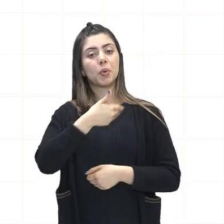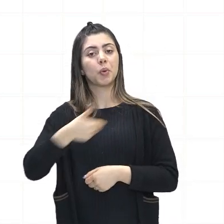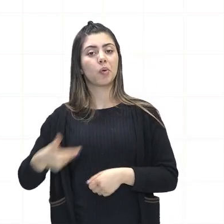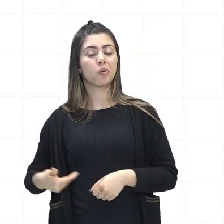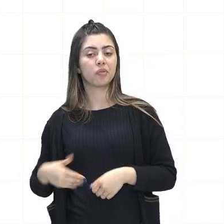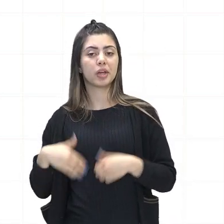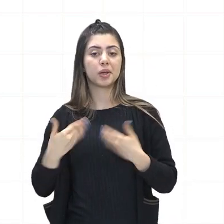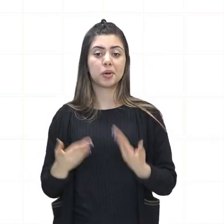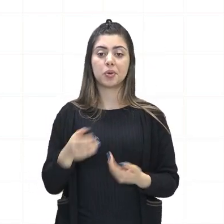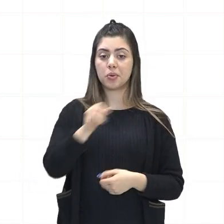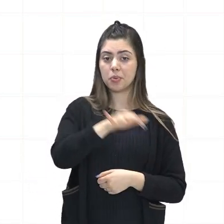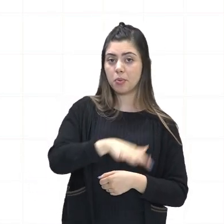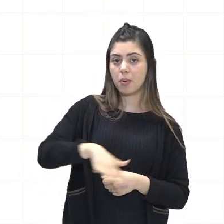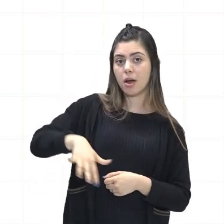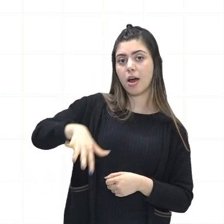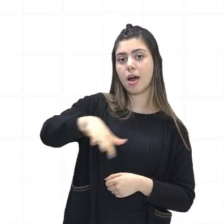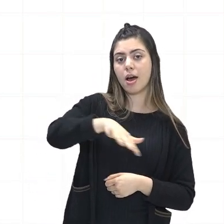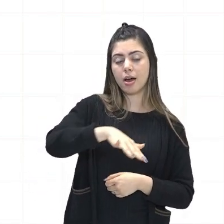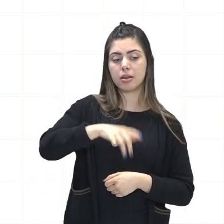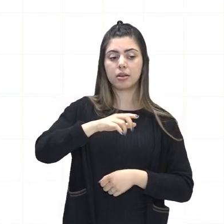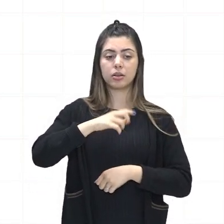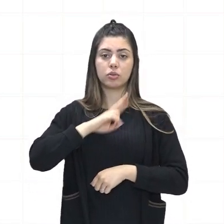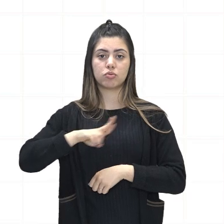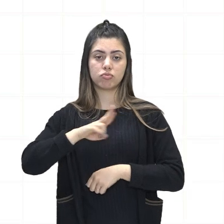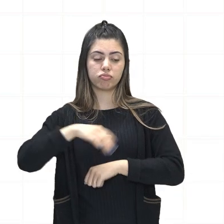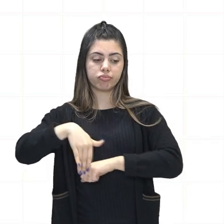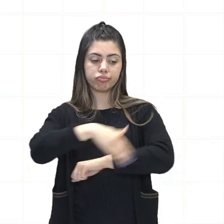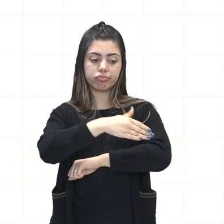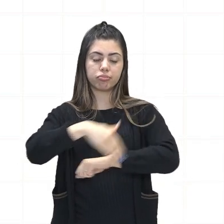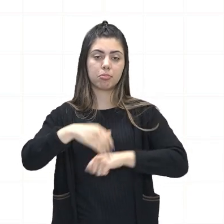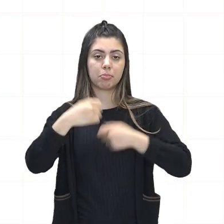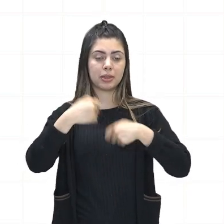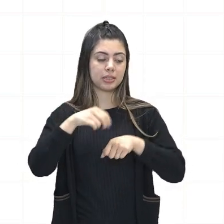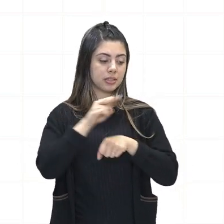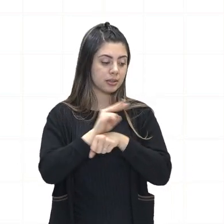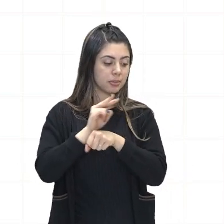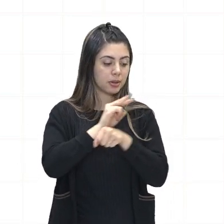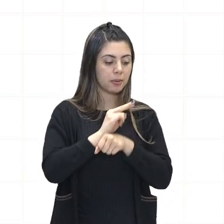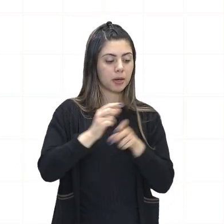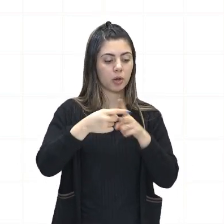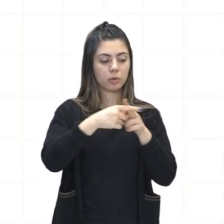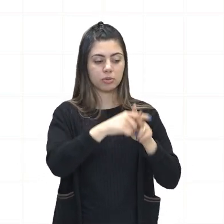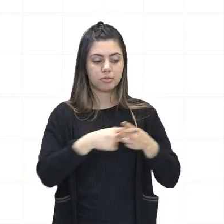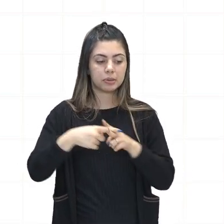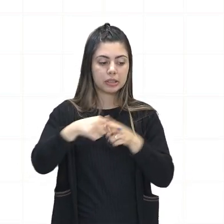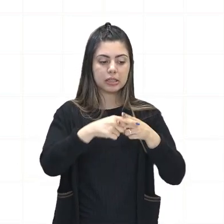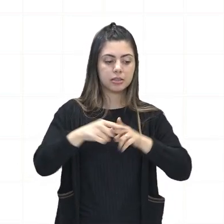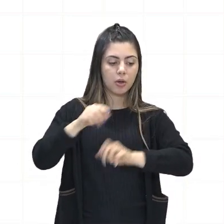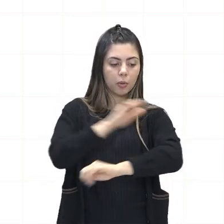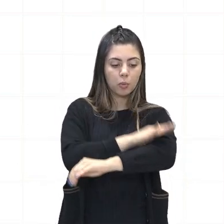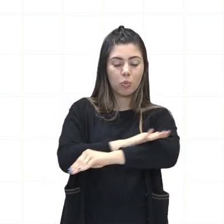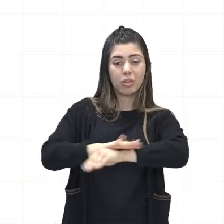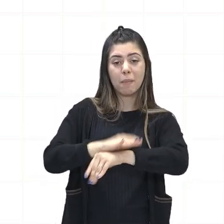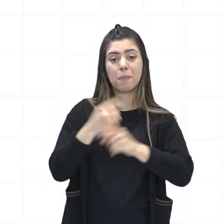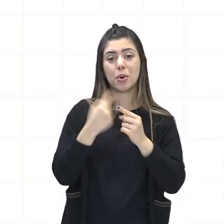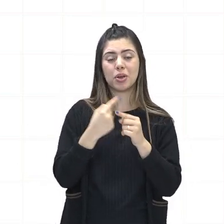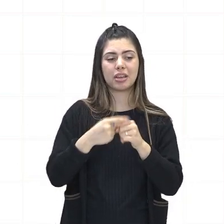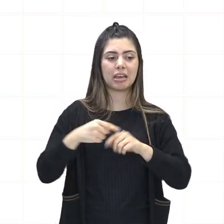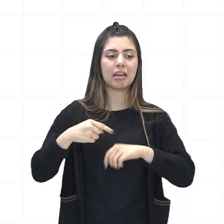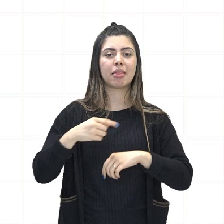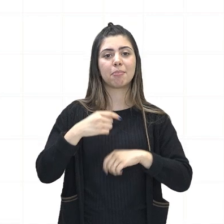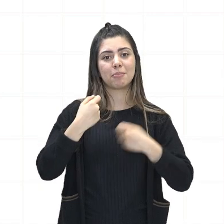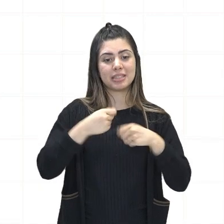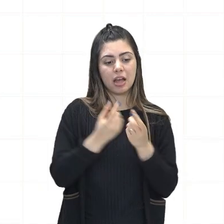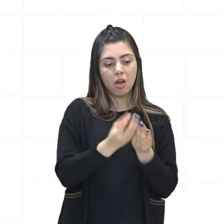área que está sendo usada como estrada, ela tem que estar o tempo todo em manutenção, o asfalto ele vai se desgastando, então tudo isso precisa